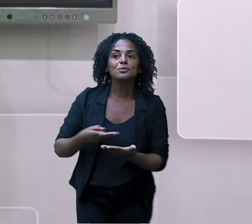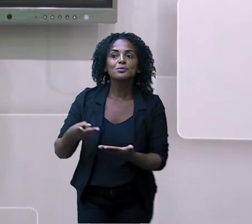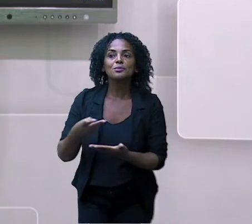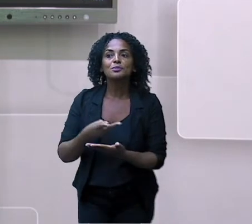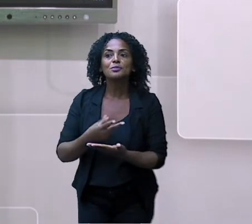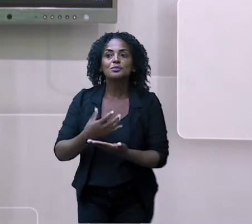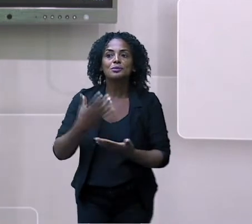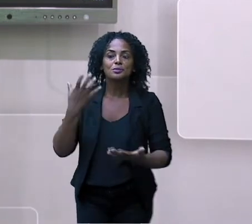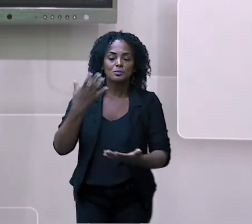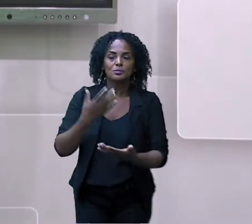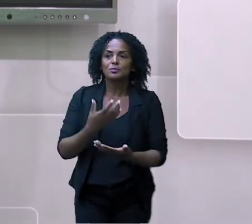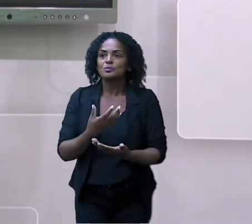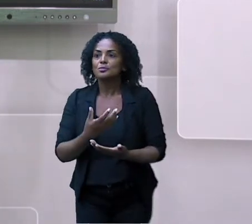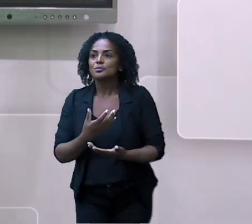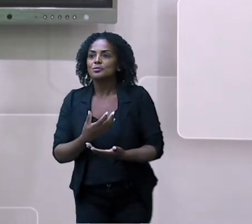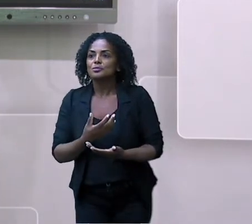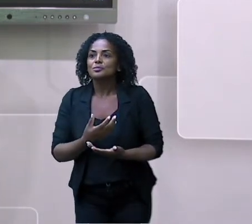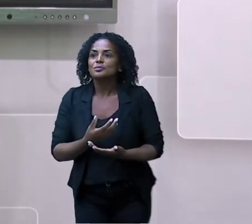Bird, pássaro.